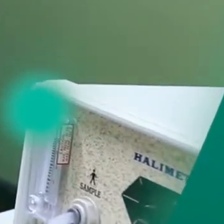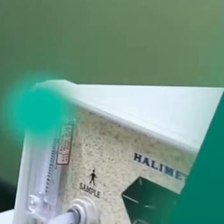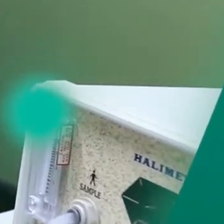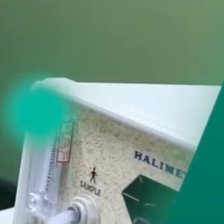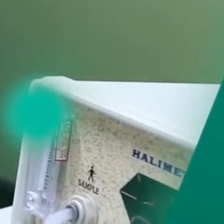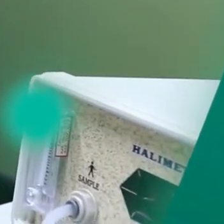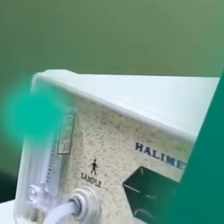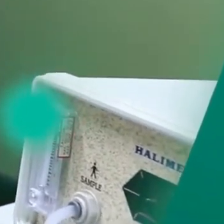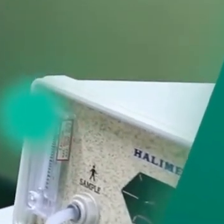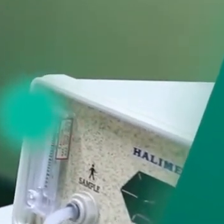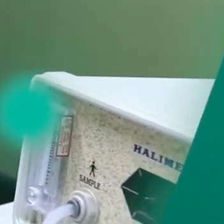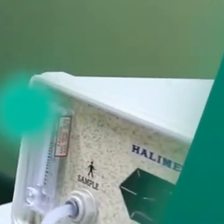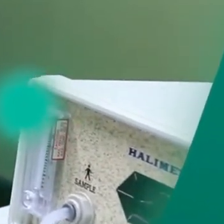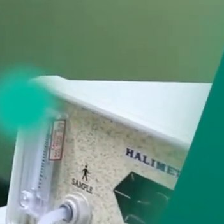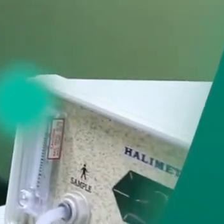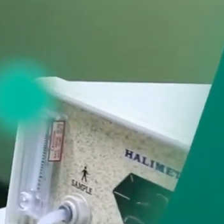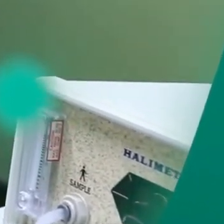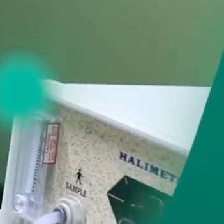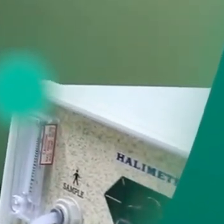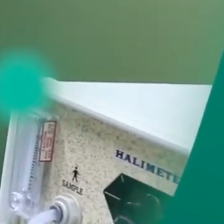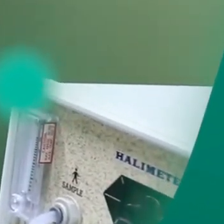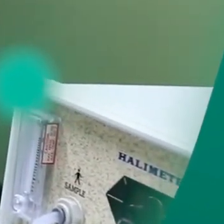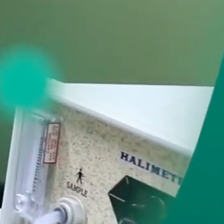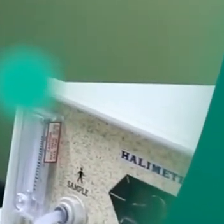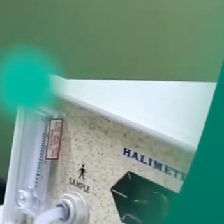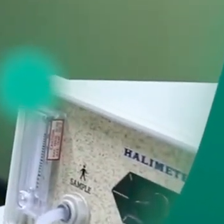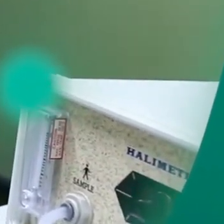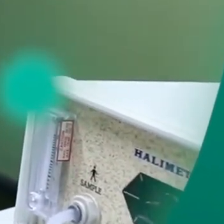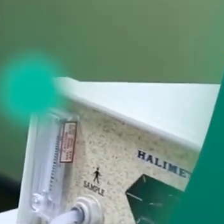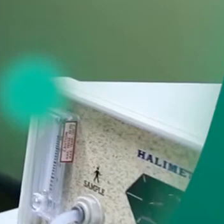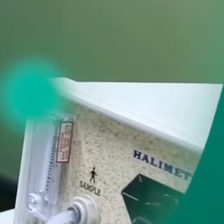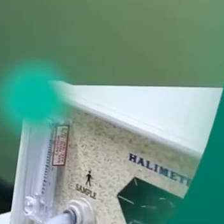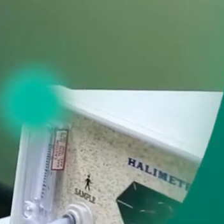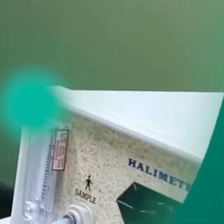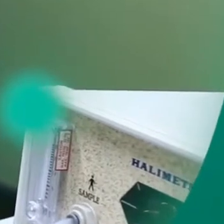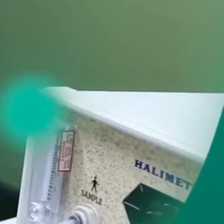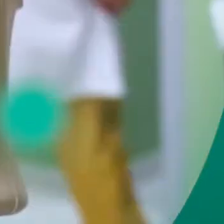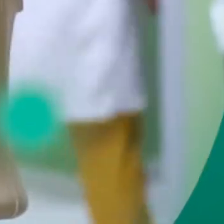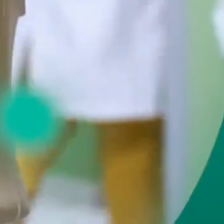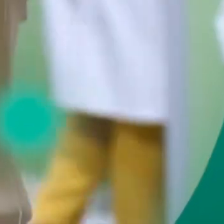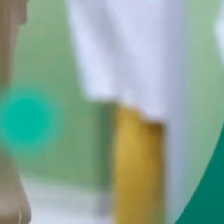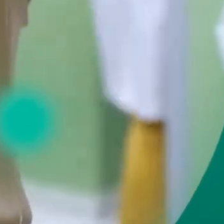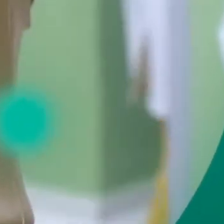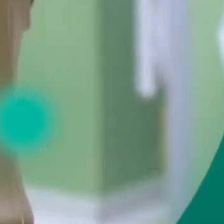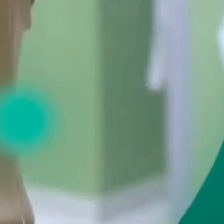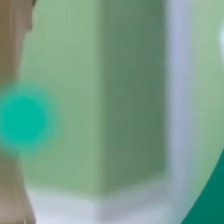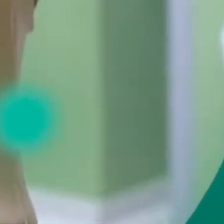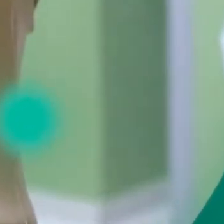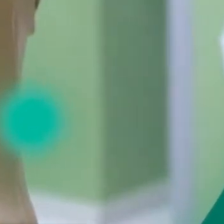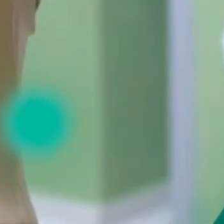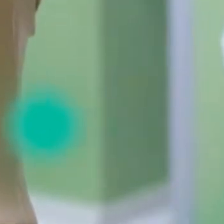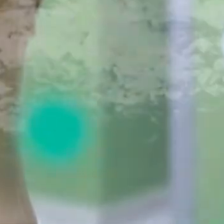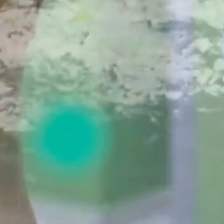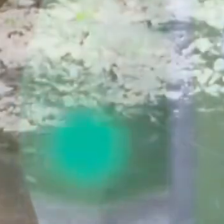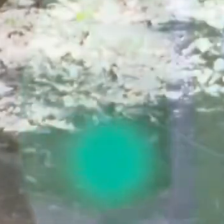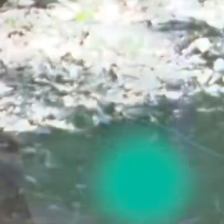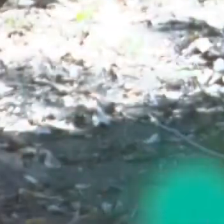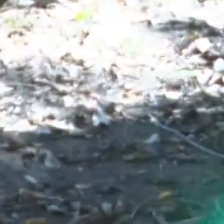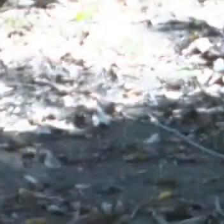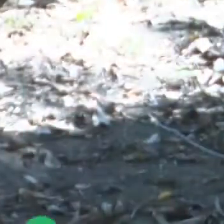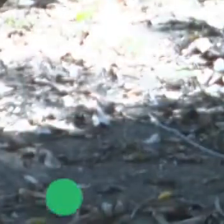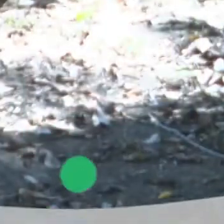Cientistas da Universidade Federal de Sergipe criam uma solução simples para a higienização correta da língua. Estas e